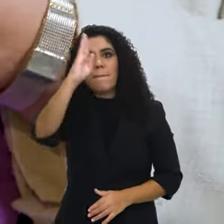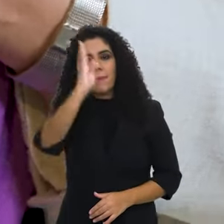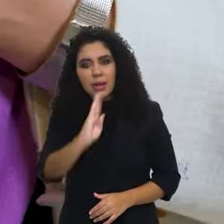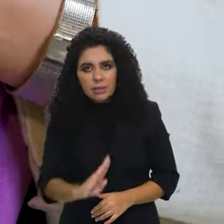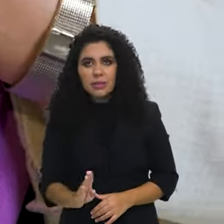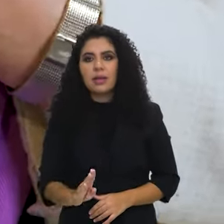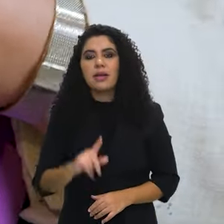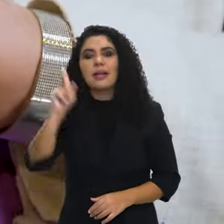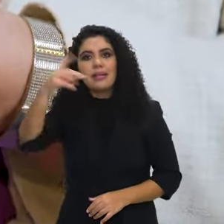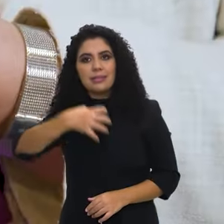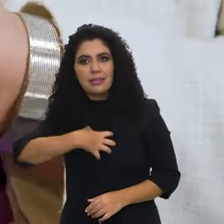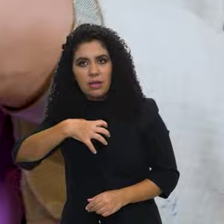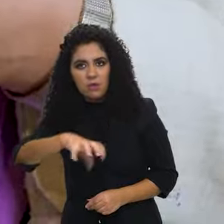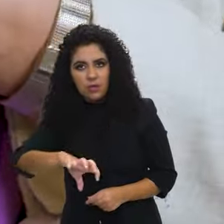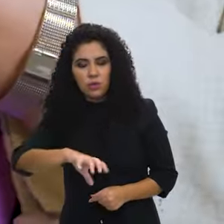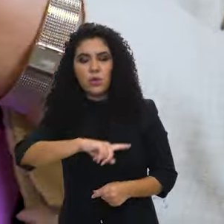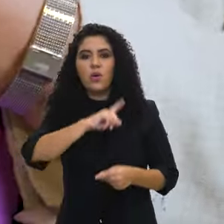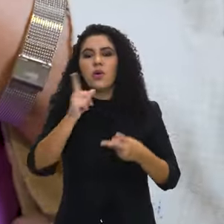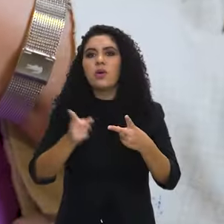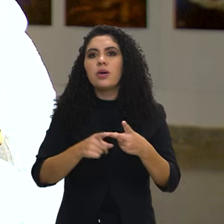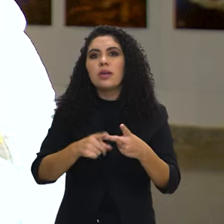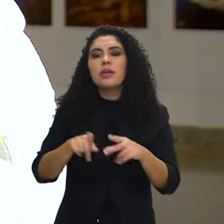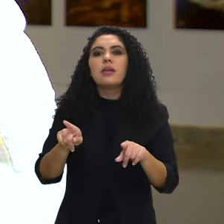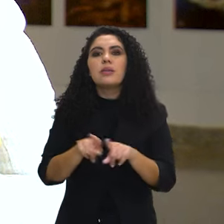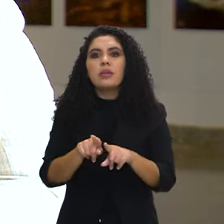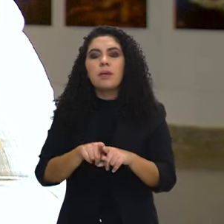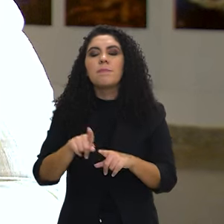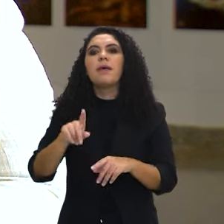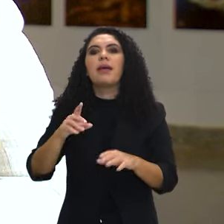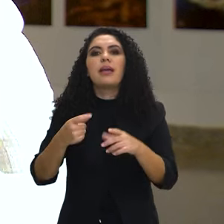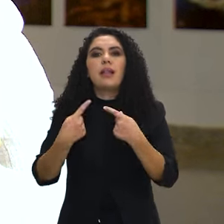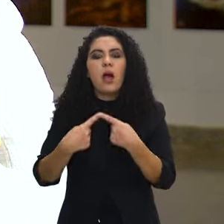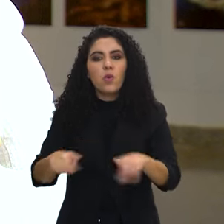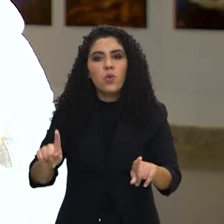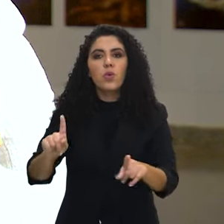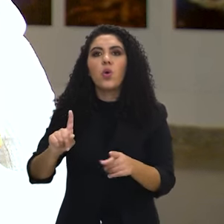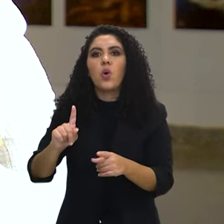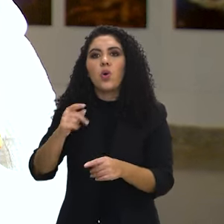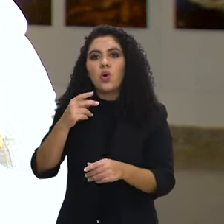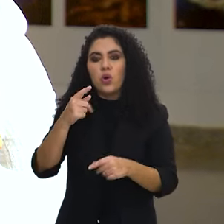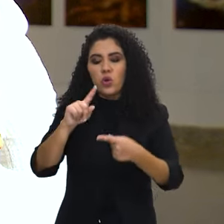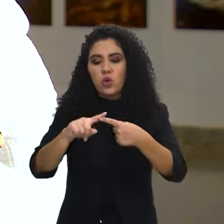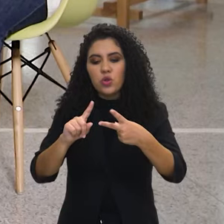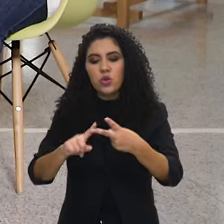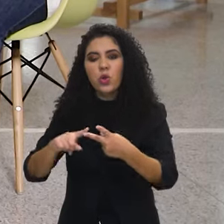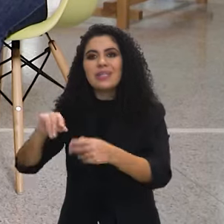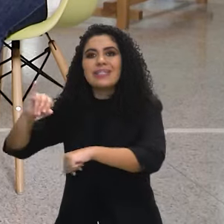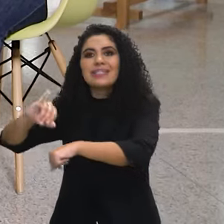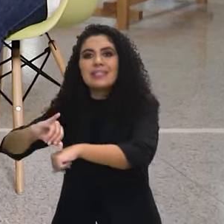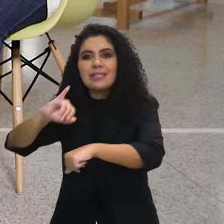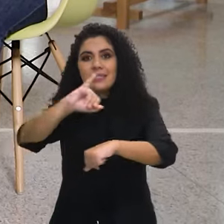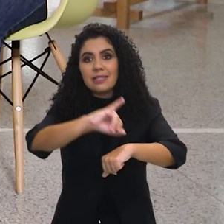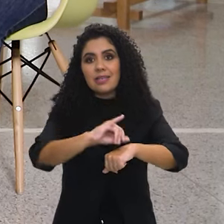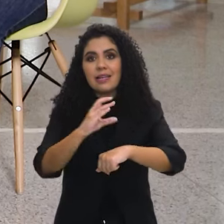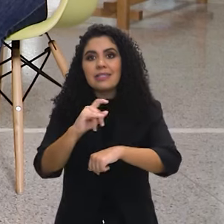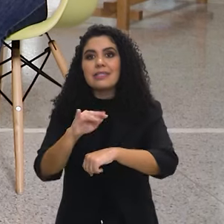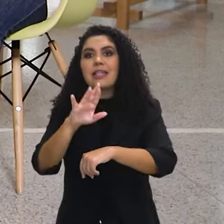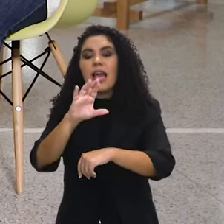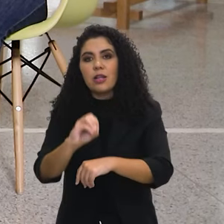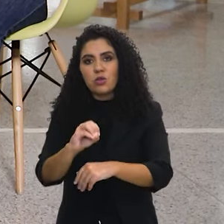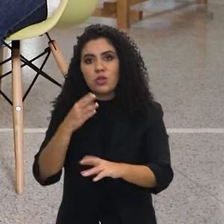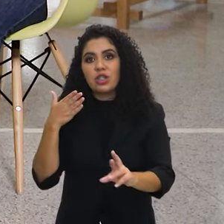para inaugurar a de an n indua nós já inauguramos dois centros de referência em Goiás sen explicasse a